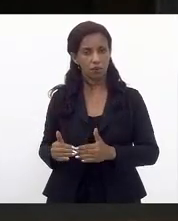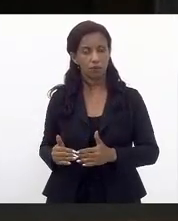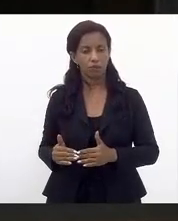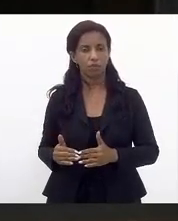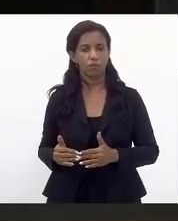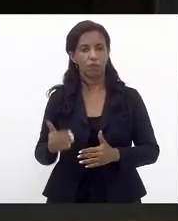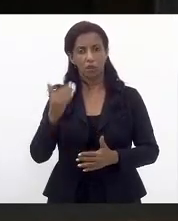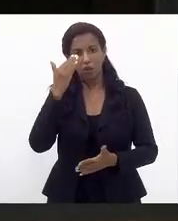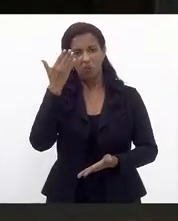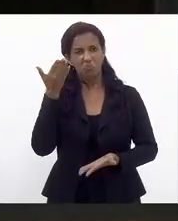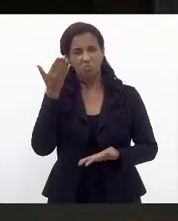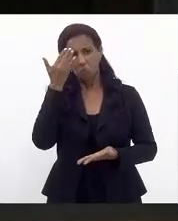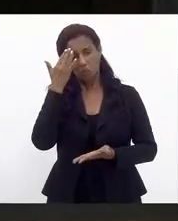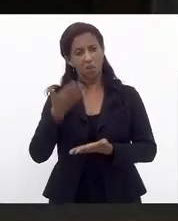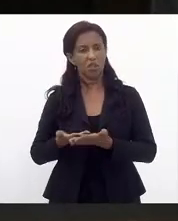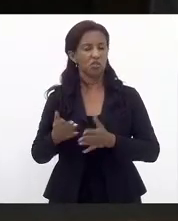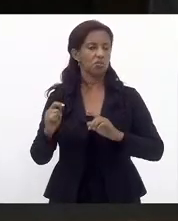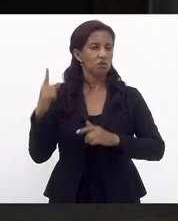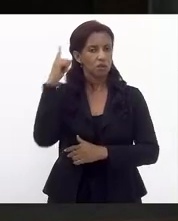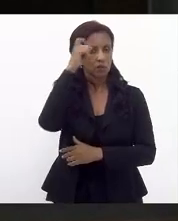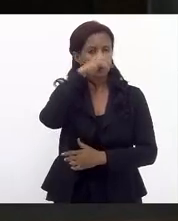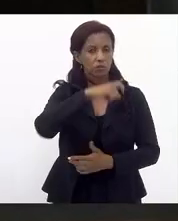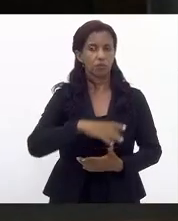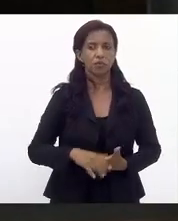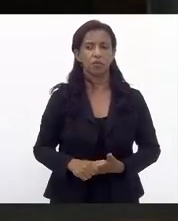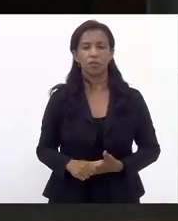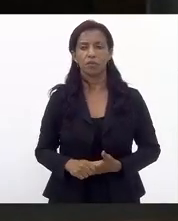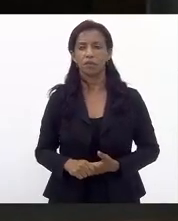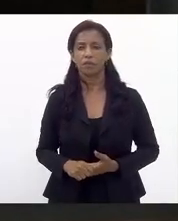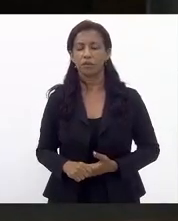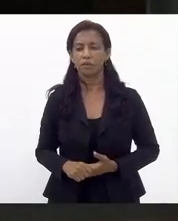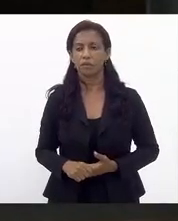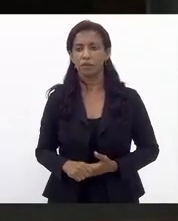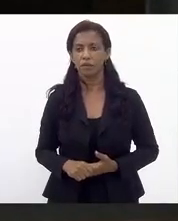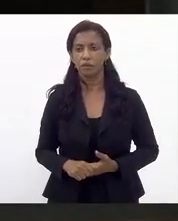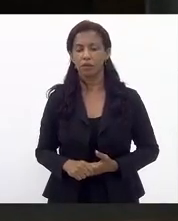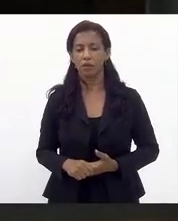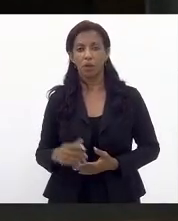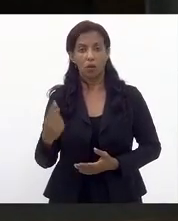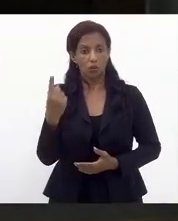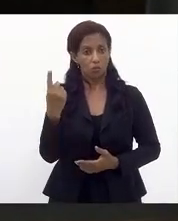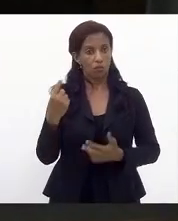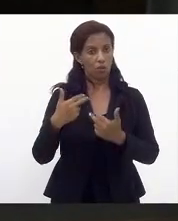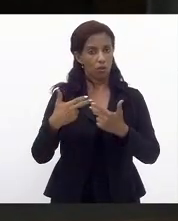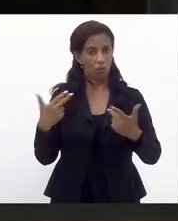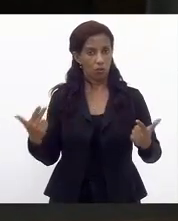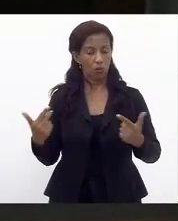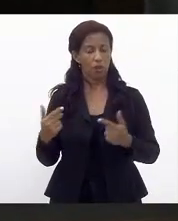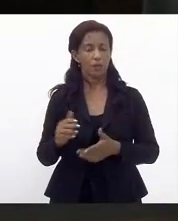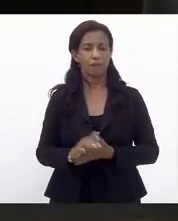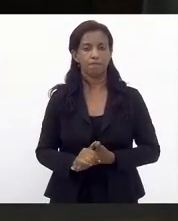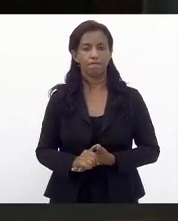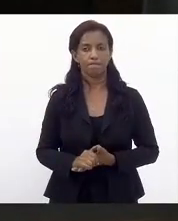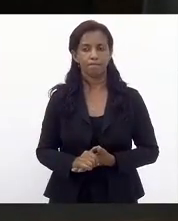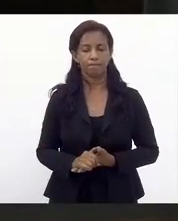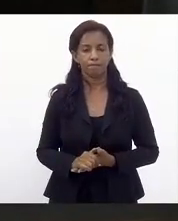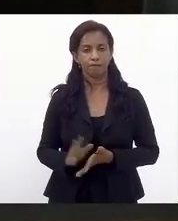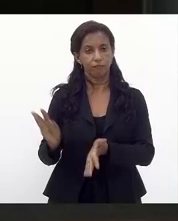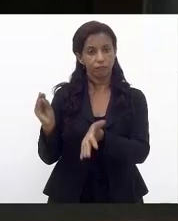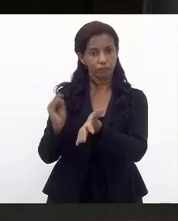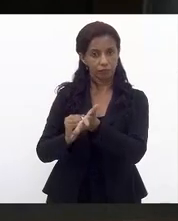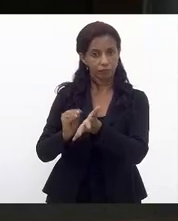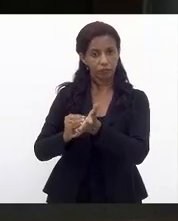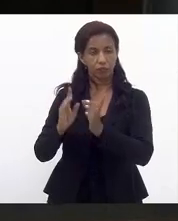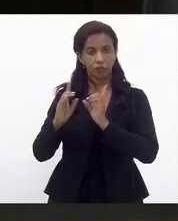não crer que tenhamos muita dificuldade em é uma coisa uma questão que ficou pendente